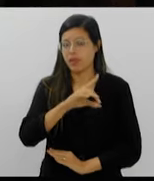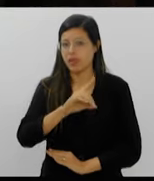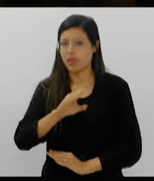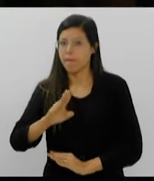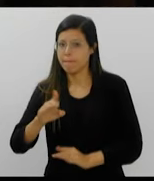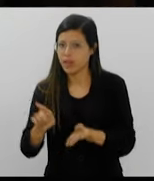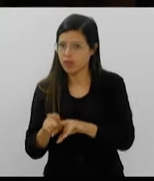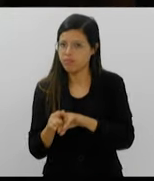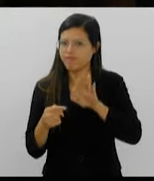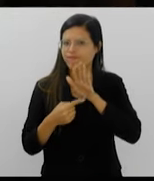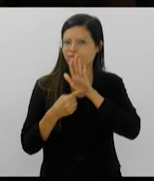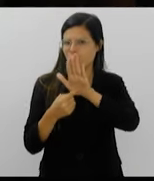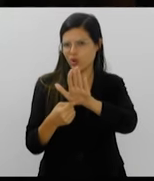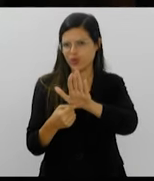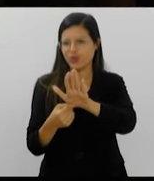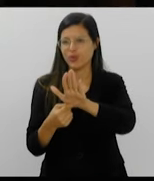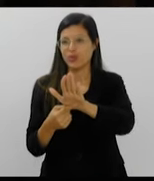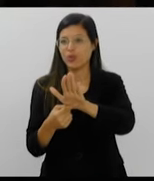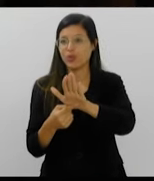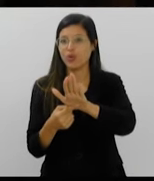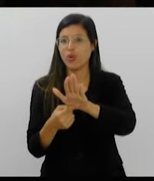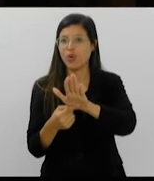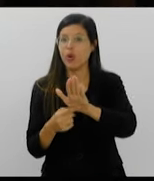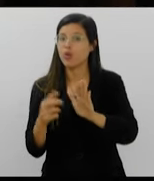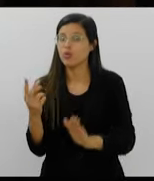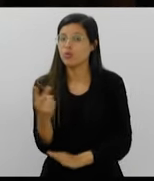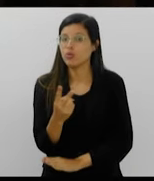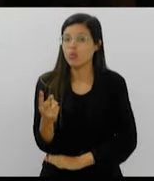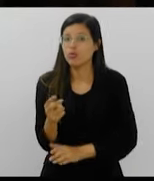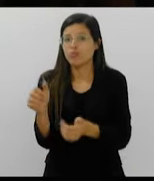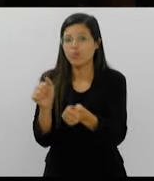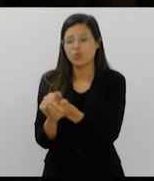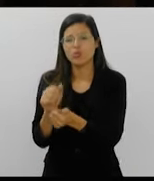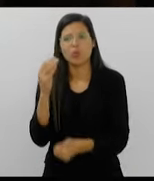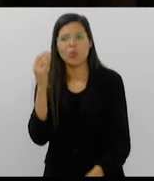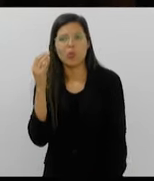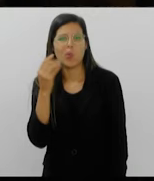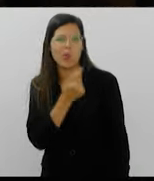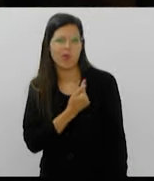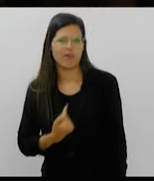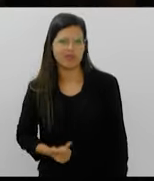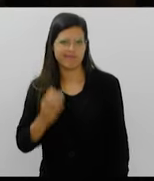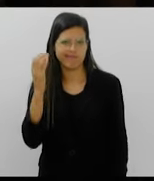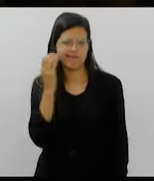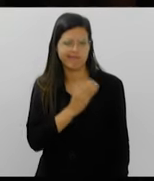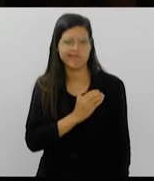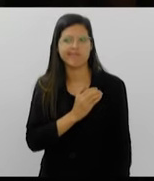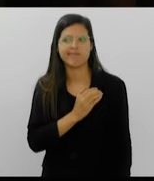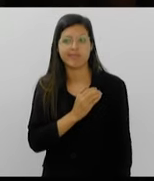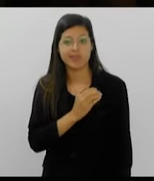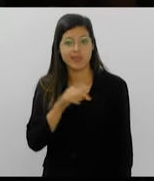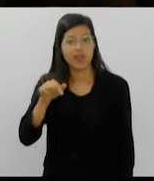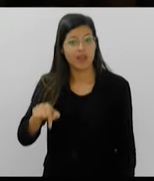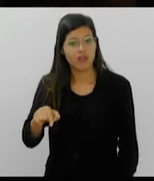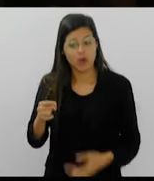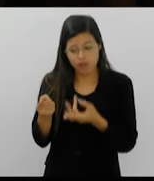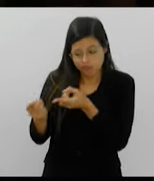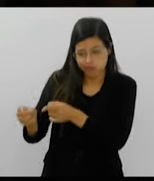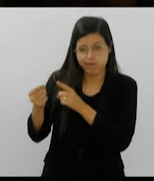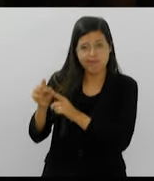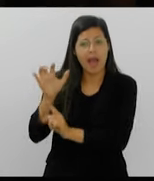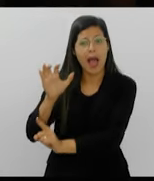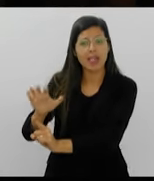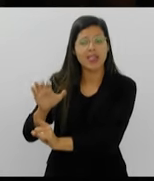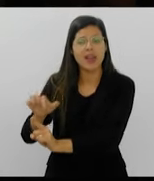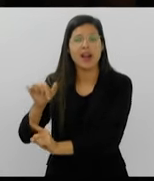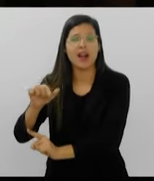aí o que me causa espécie é que todos eles estão lá do lado do governador Cláudio Castro. O governador Cláudio Castro foi duramente ofendido e atacado pelo prefeito